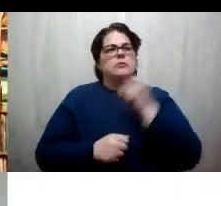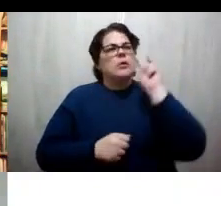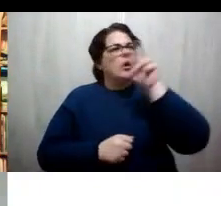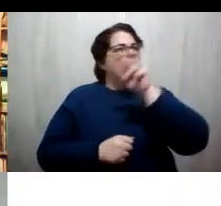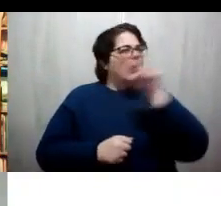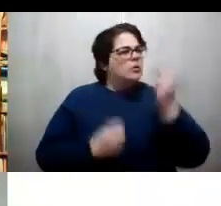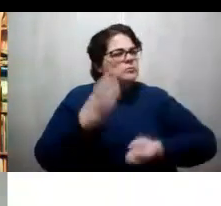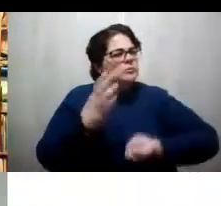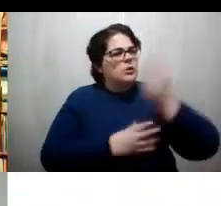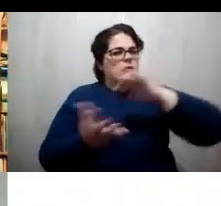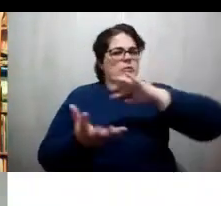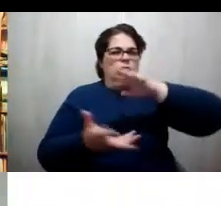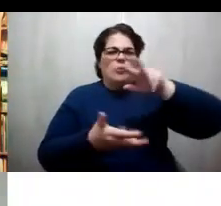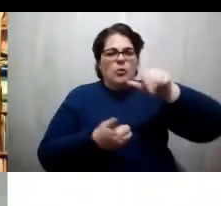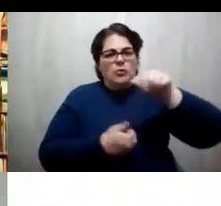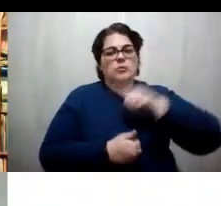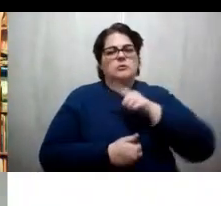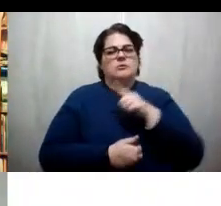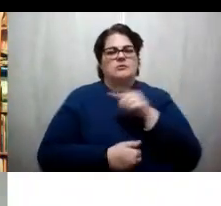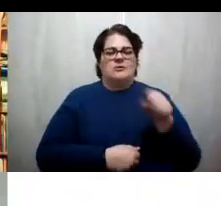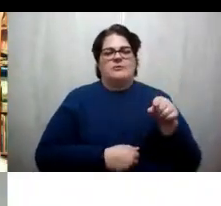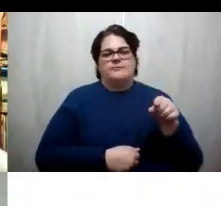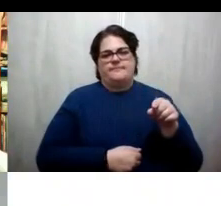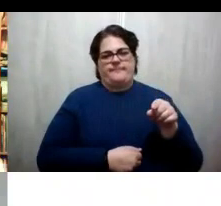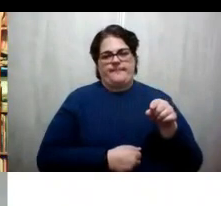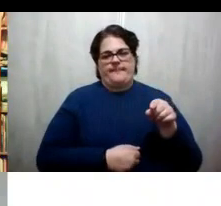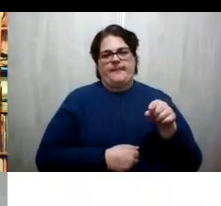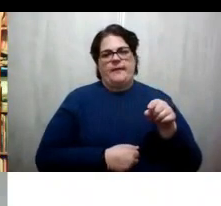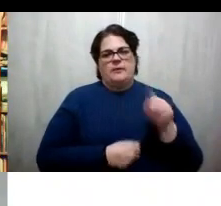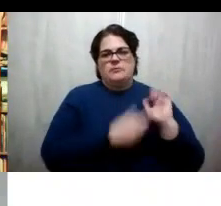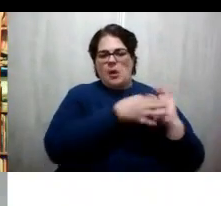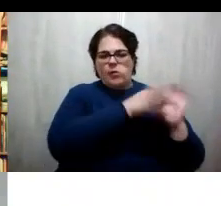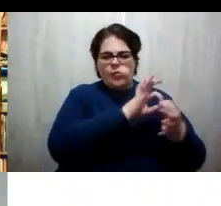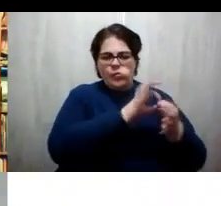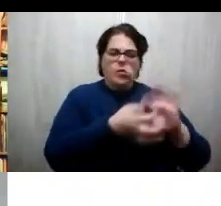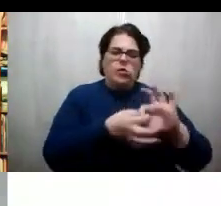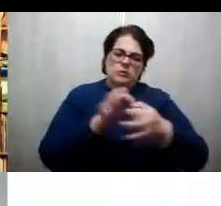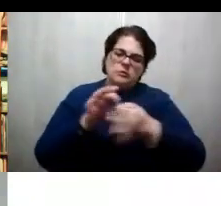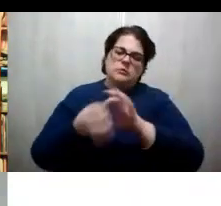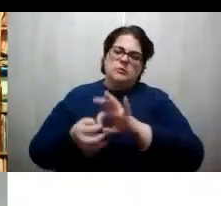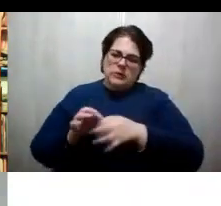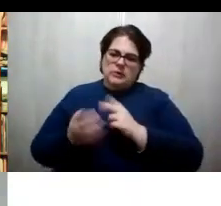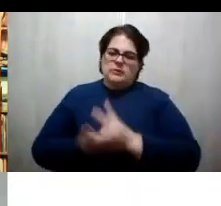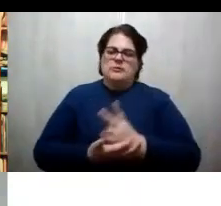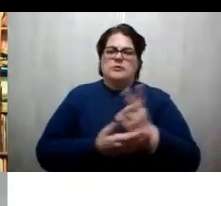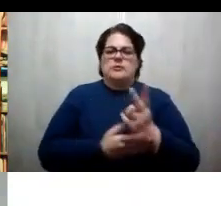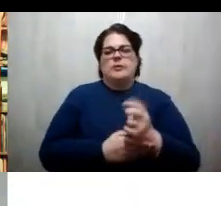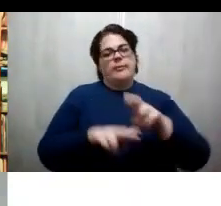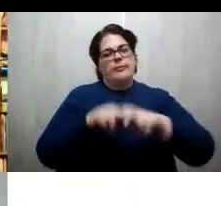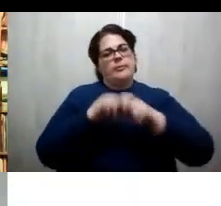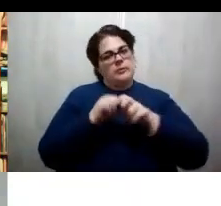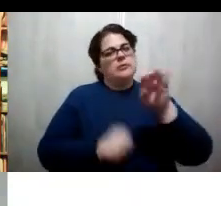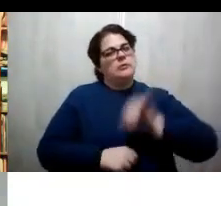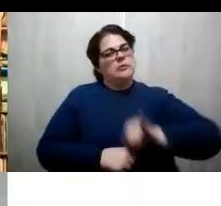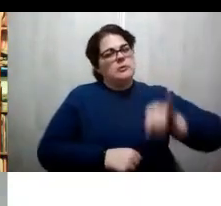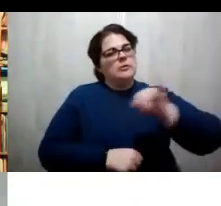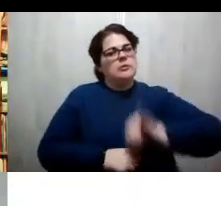do mundo, né? Então, tudo isso a gente vai costurando, mas por isso a importância da